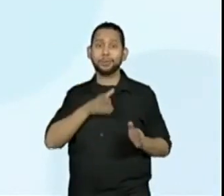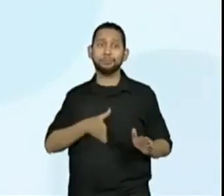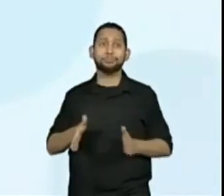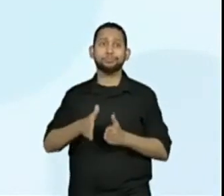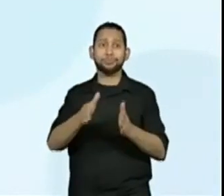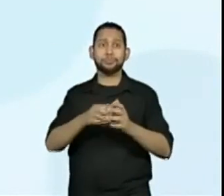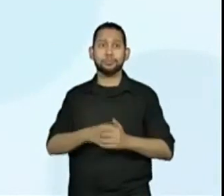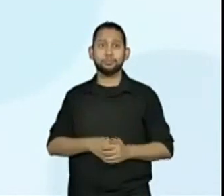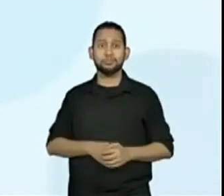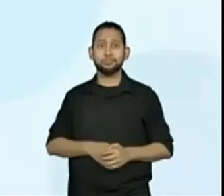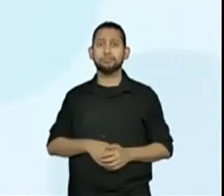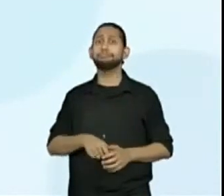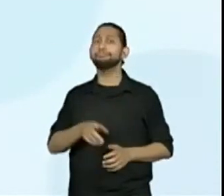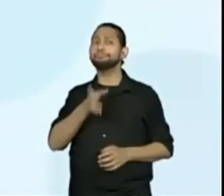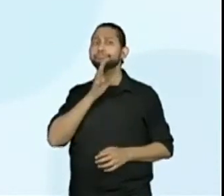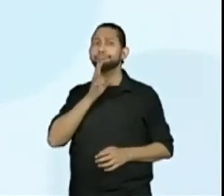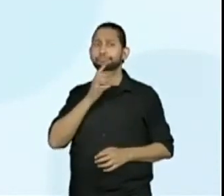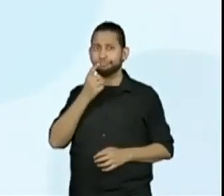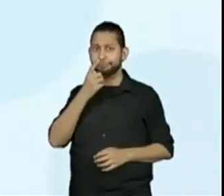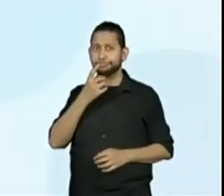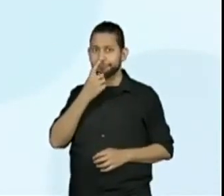vocês acreditam que